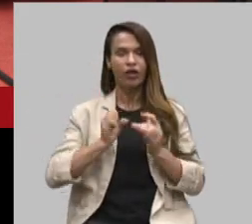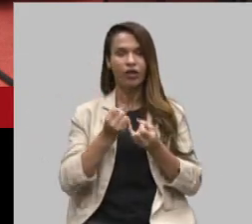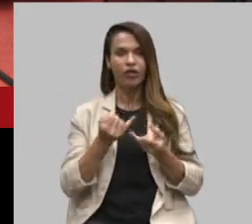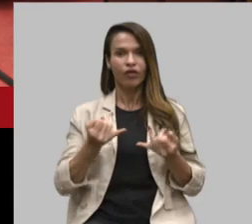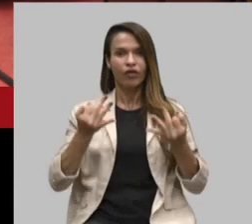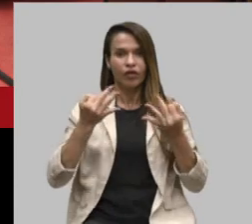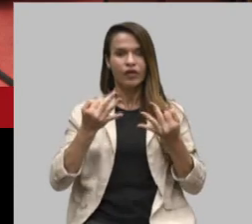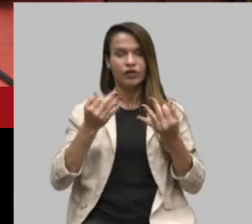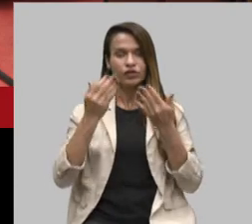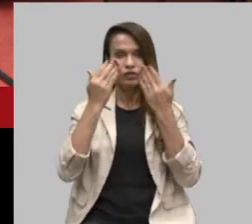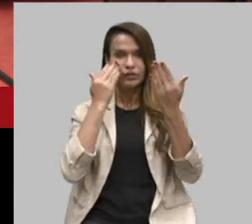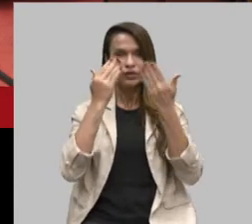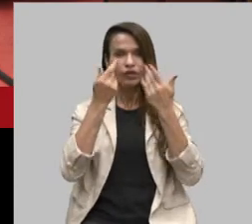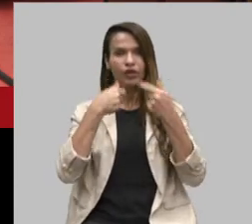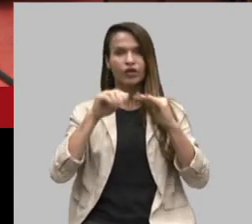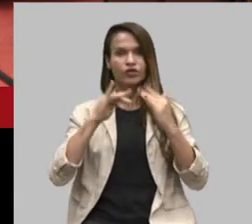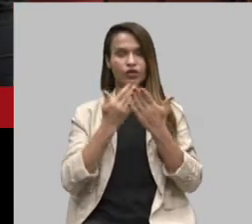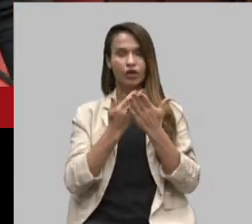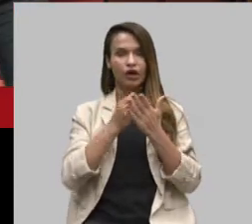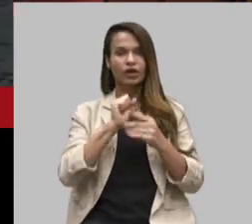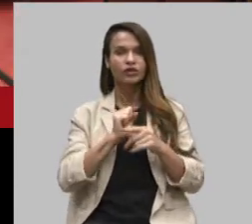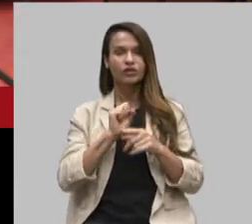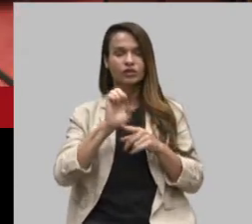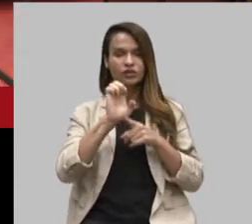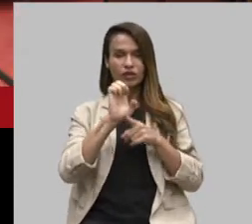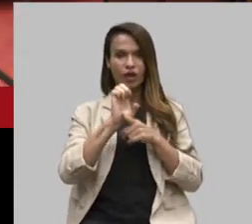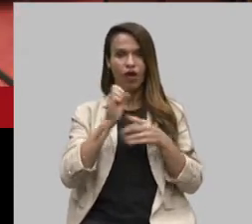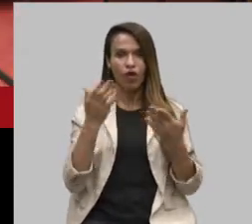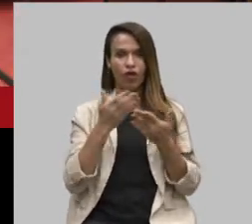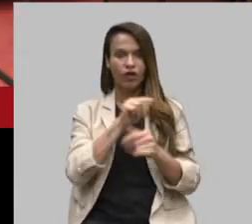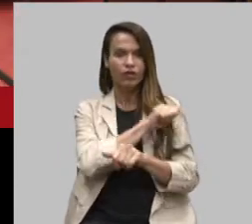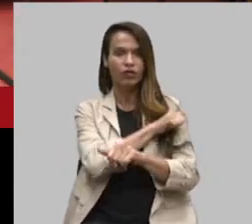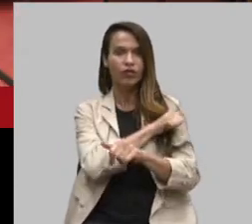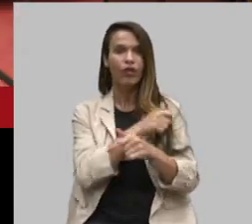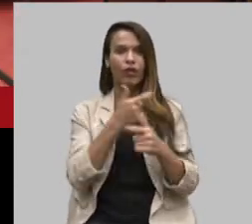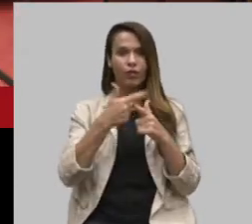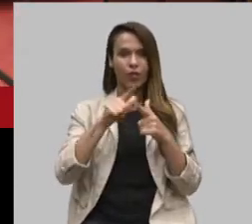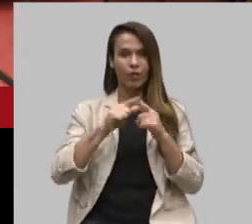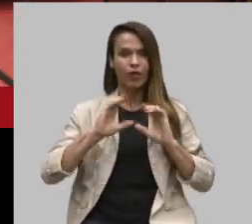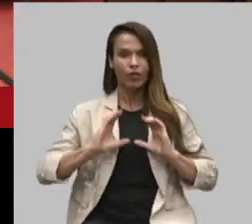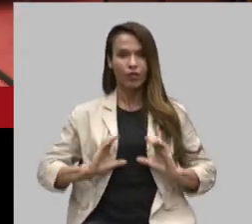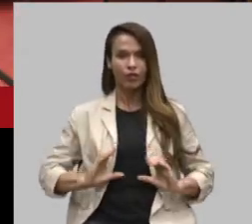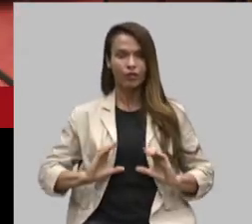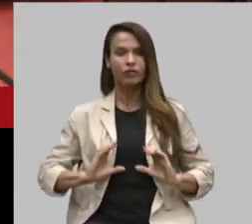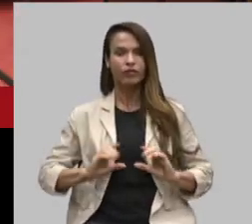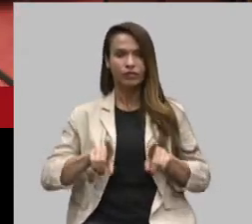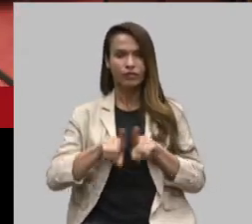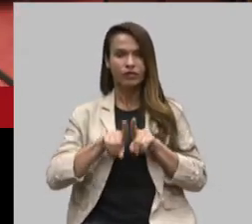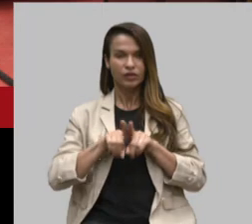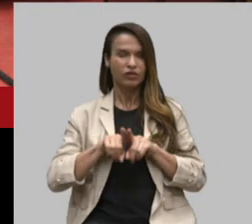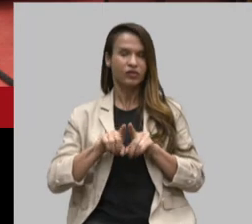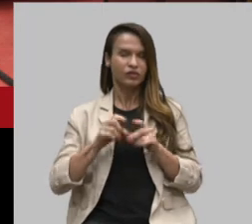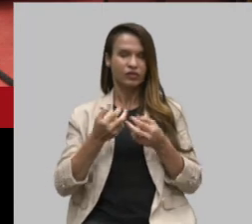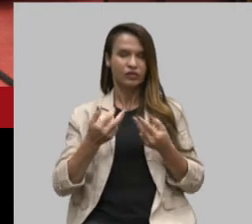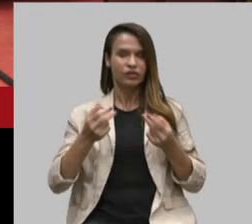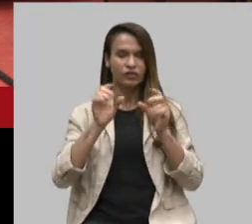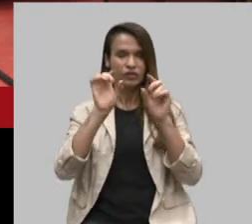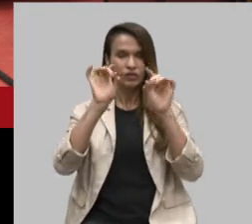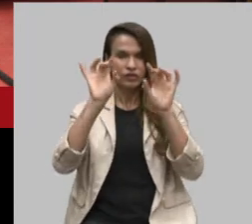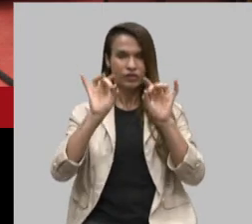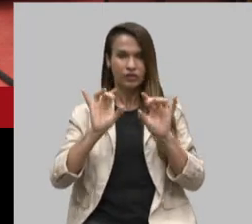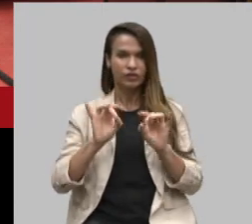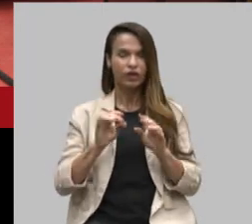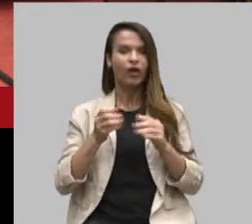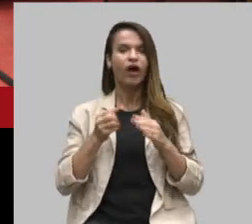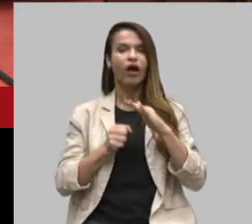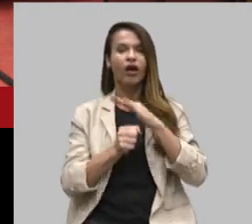psicólogos escolares estaduais atualmente os alunos com problemas comportamentais e questões especiais são encaminhados para psicólogos da